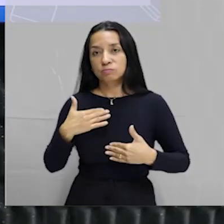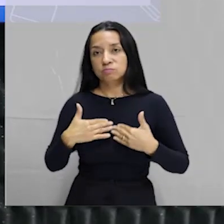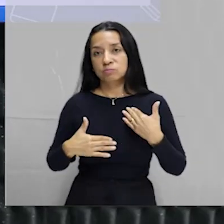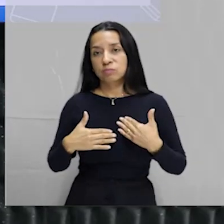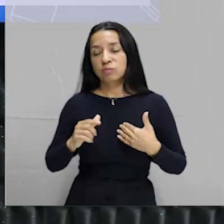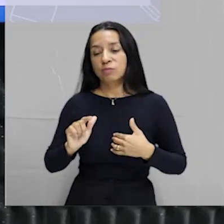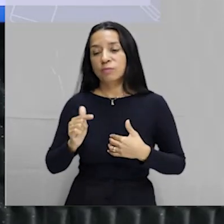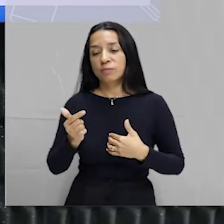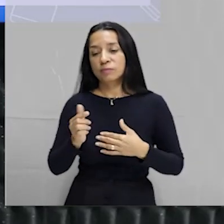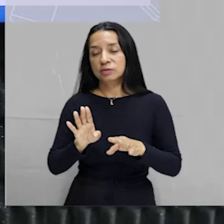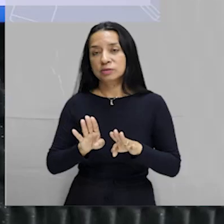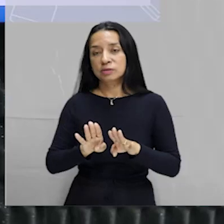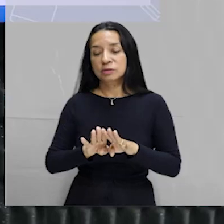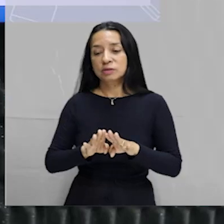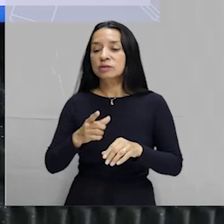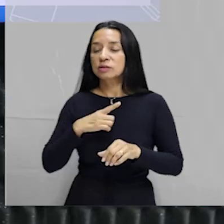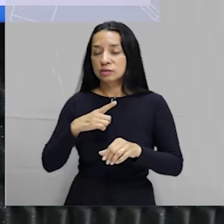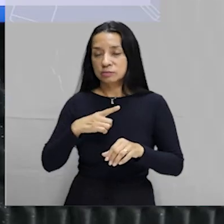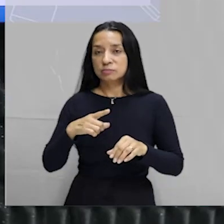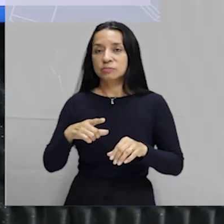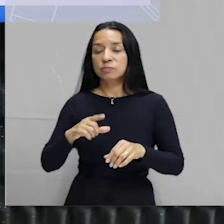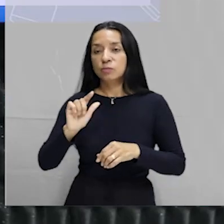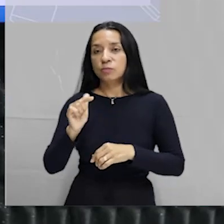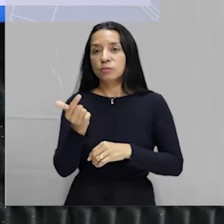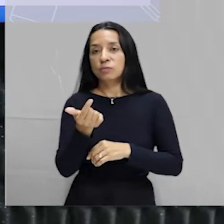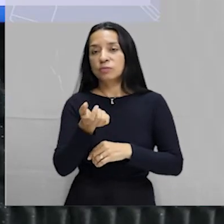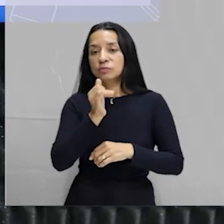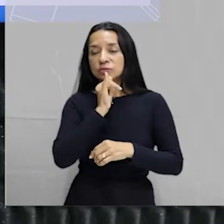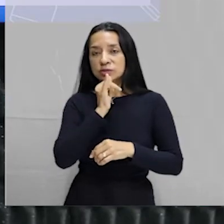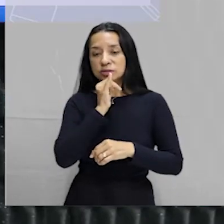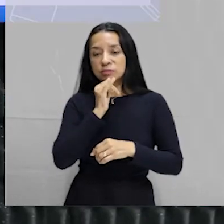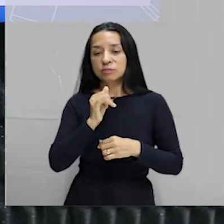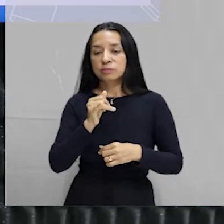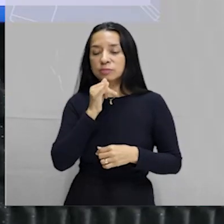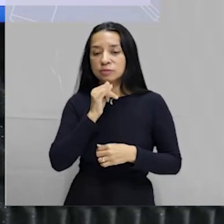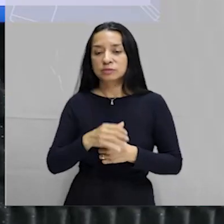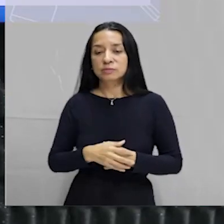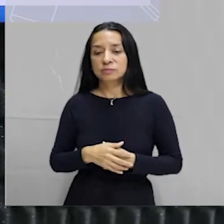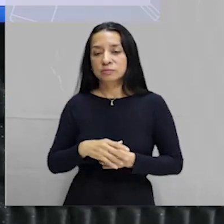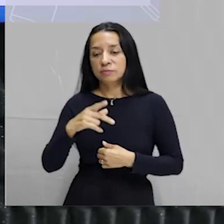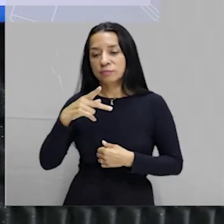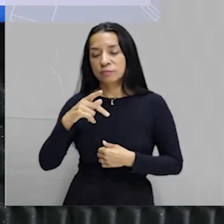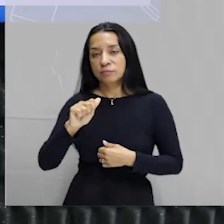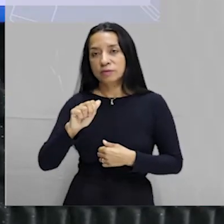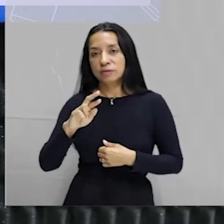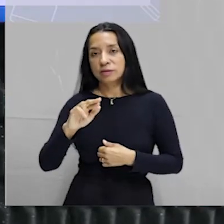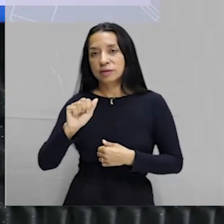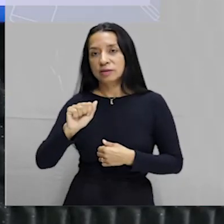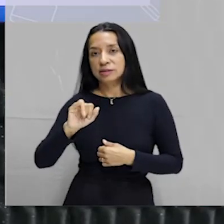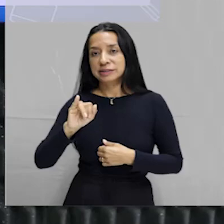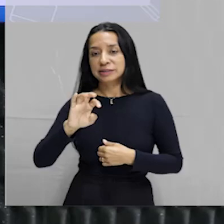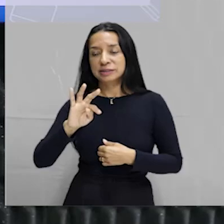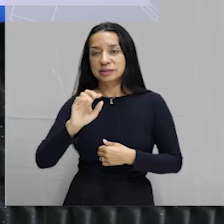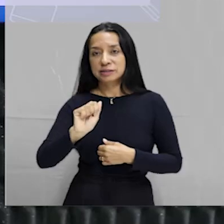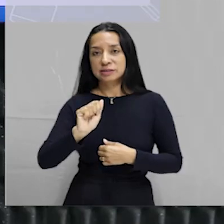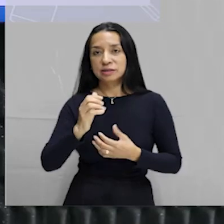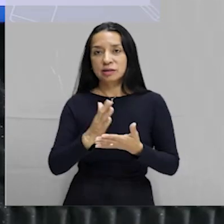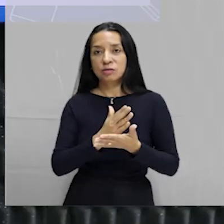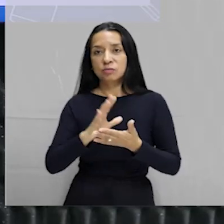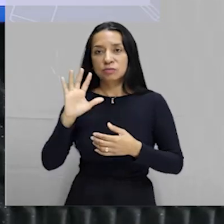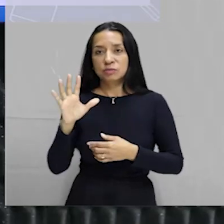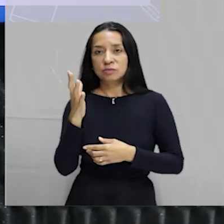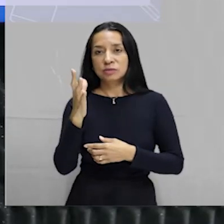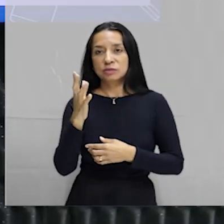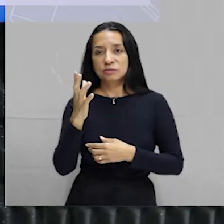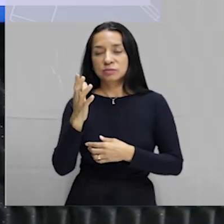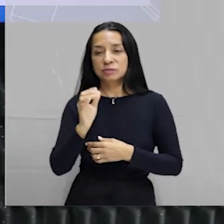tem outros exemplos de gêmeos. A gente pode citar, por exemplo, o gêmeo parasita, tá? Tem alguns casos relatados de